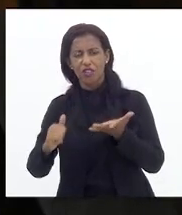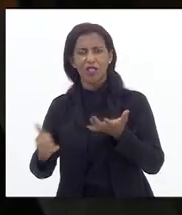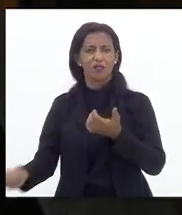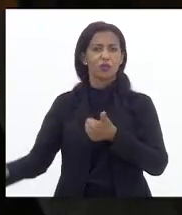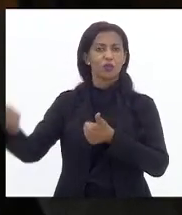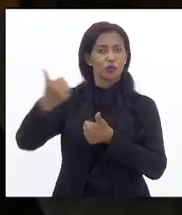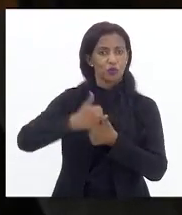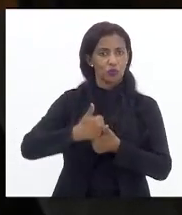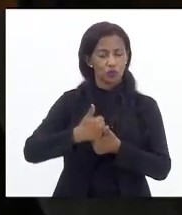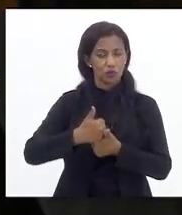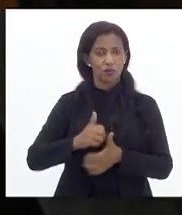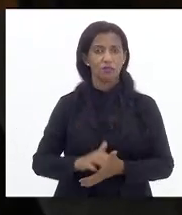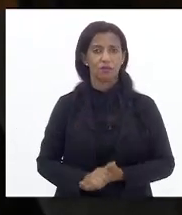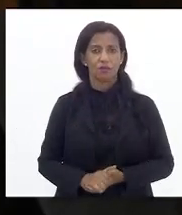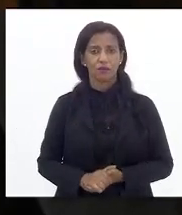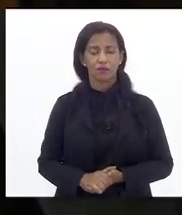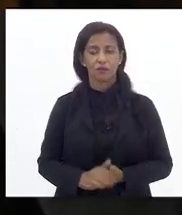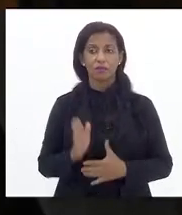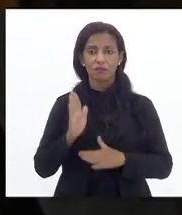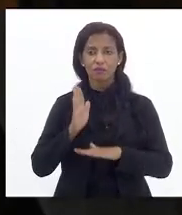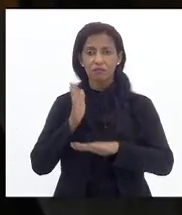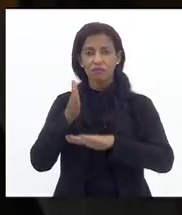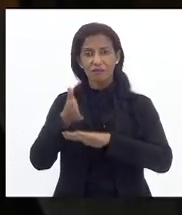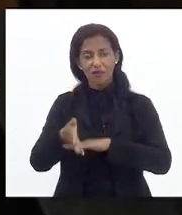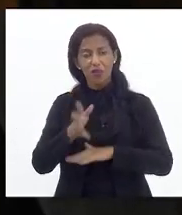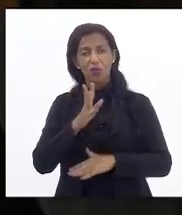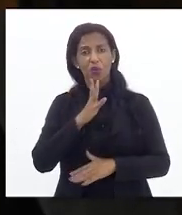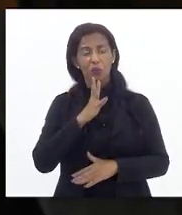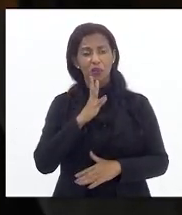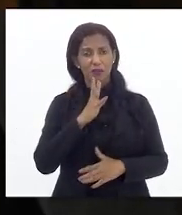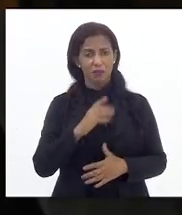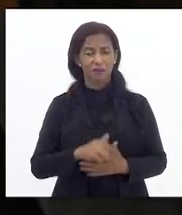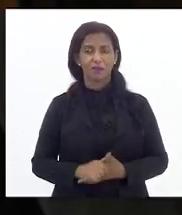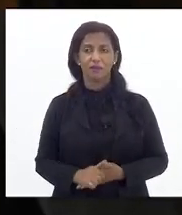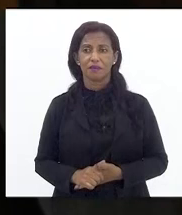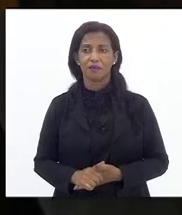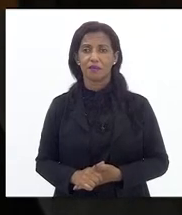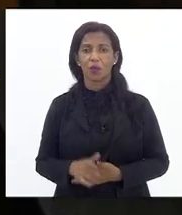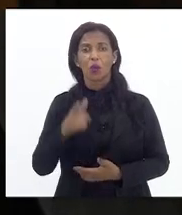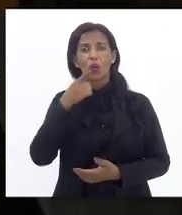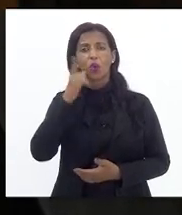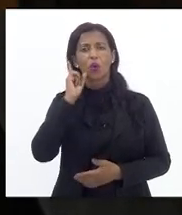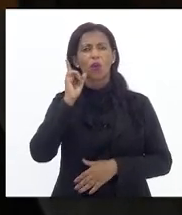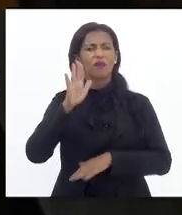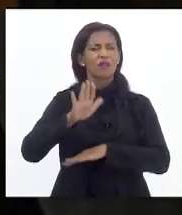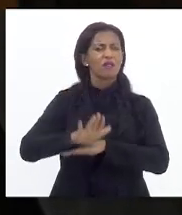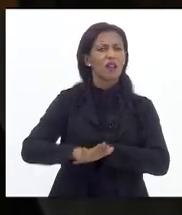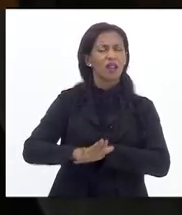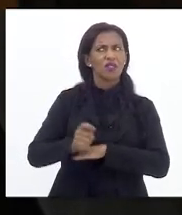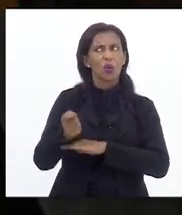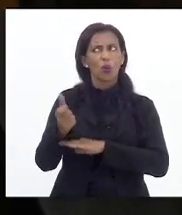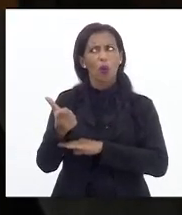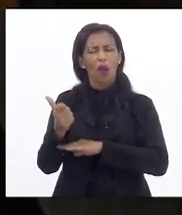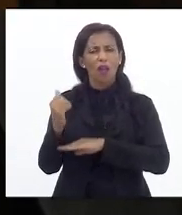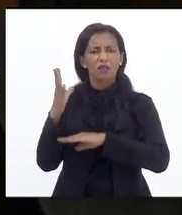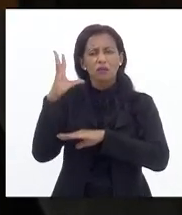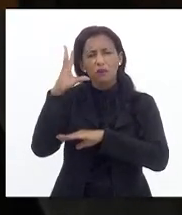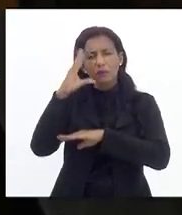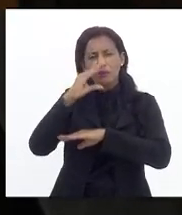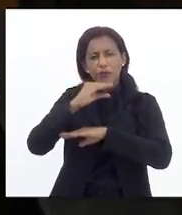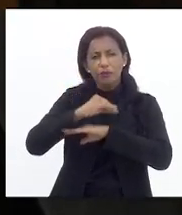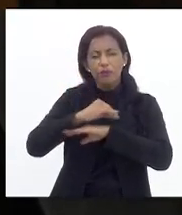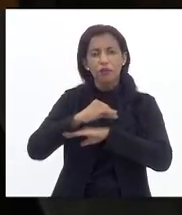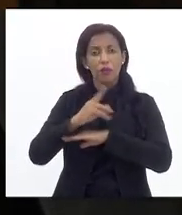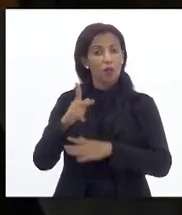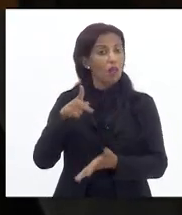substituídas o que chegaram ao nosso conhecimento ontem à tarde já quase a noite isso